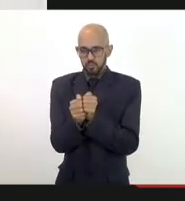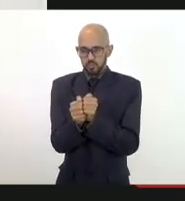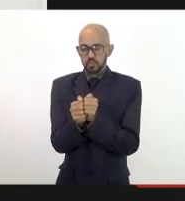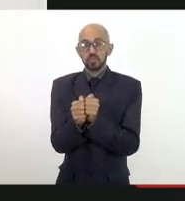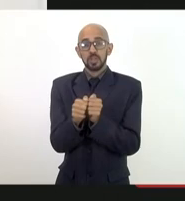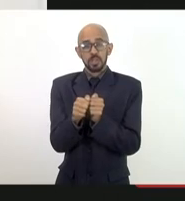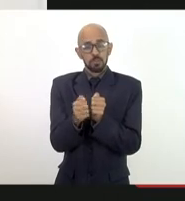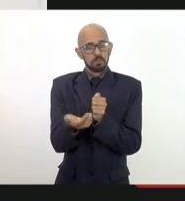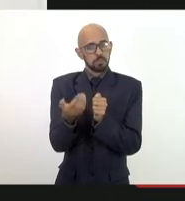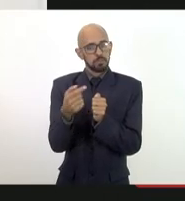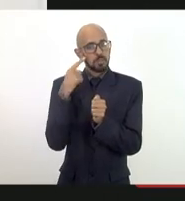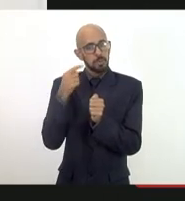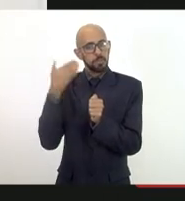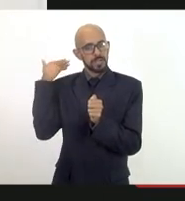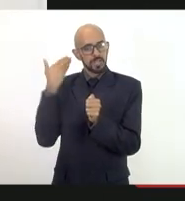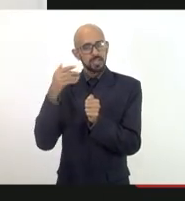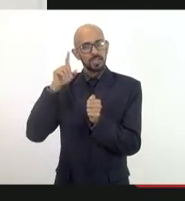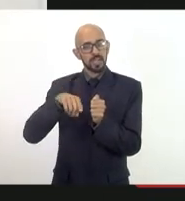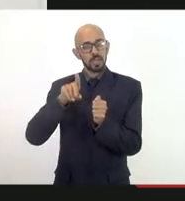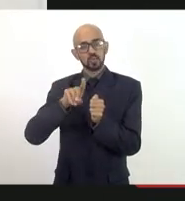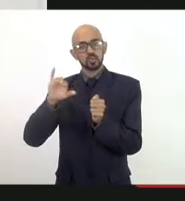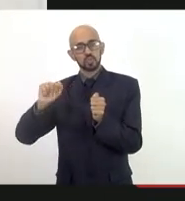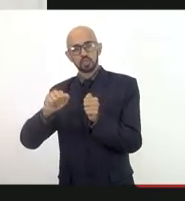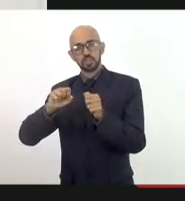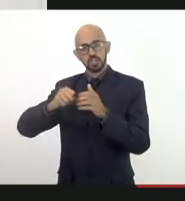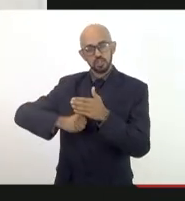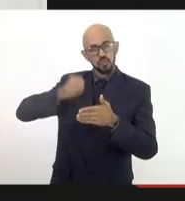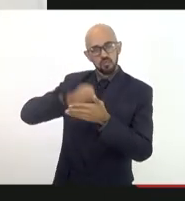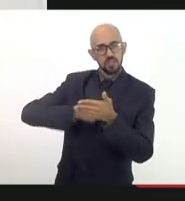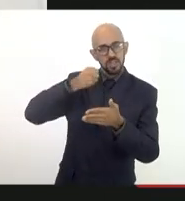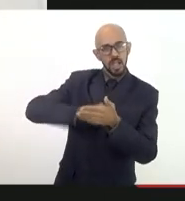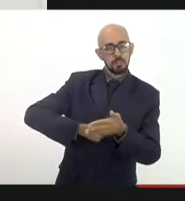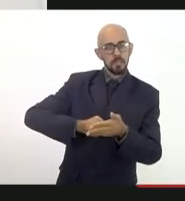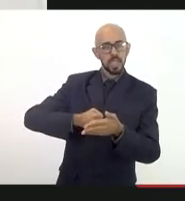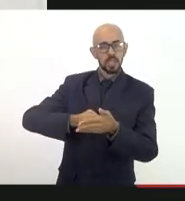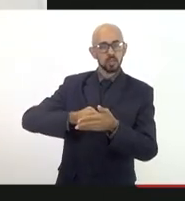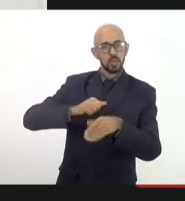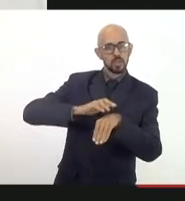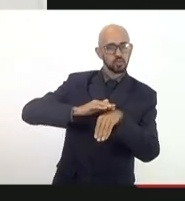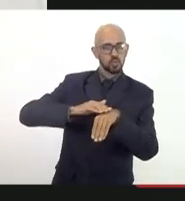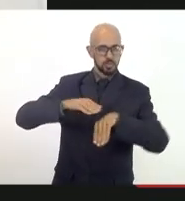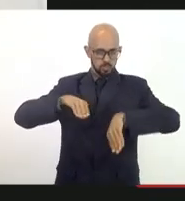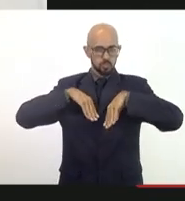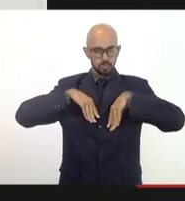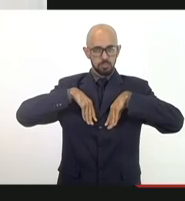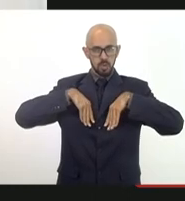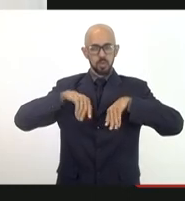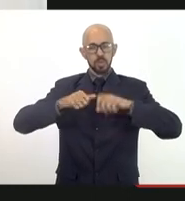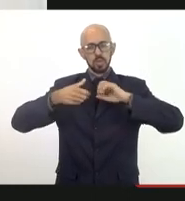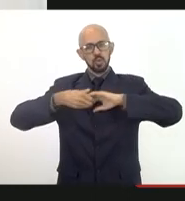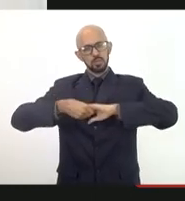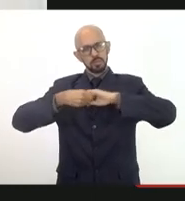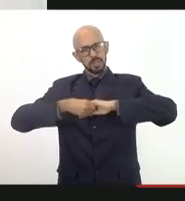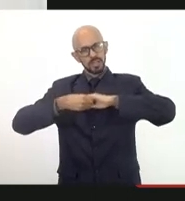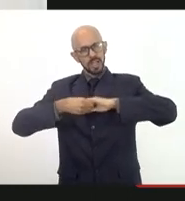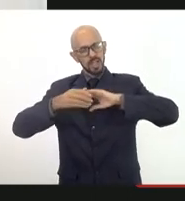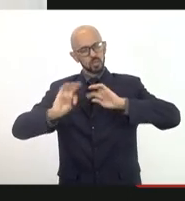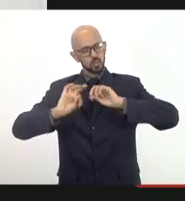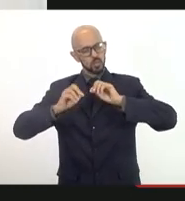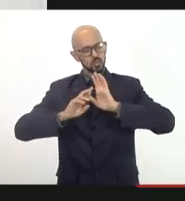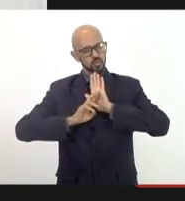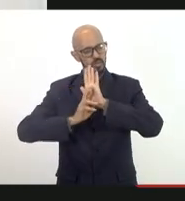de enfrentamento à tuberculose, e cumprimentar sobretudo também as representações aqui da sociedade civil, né, o fórum,